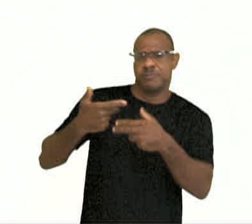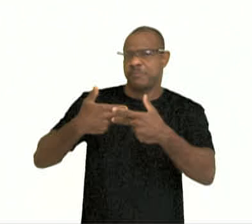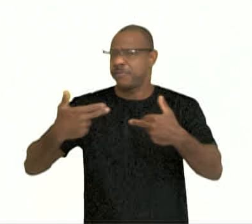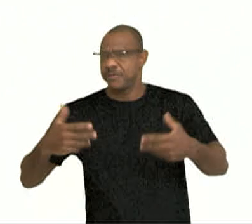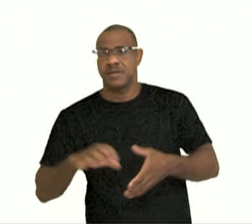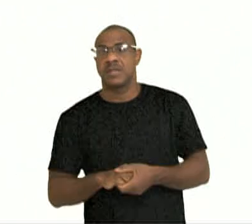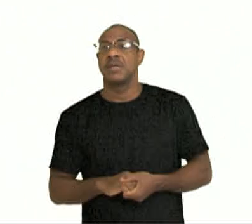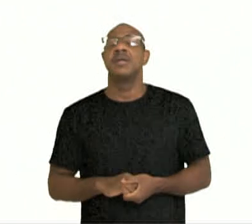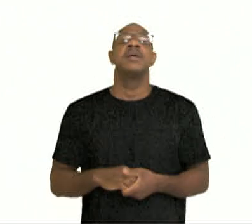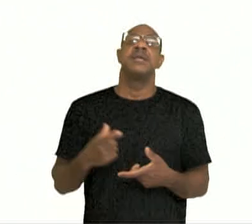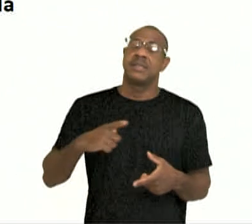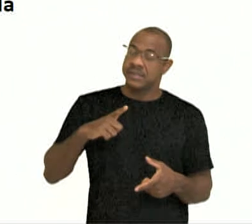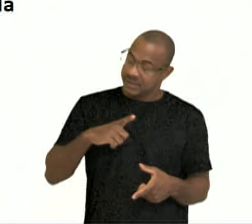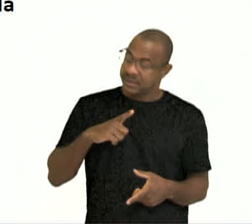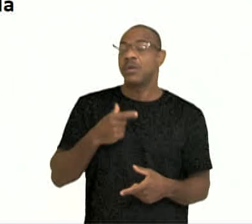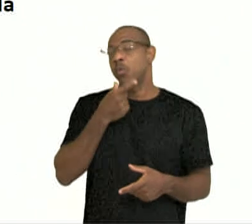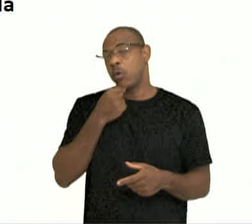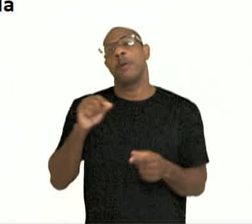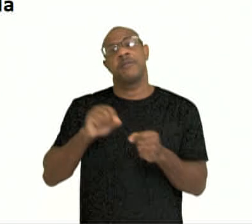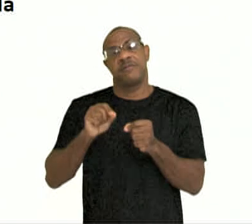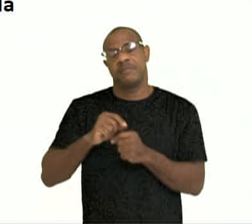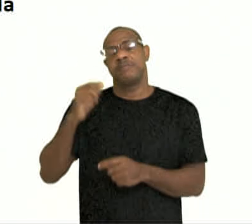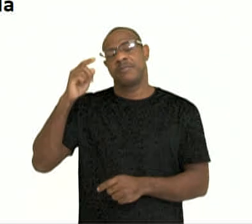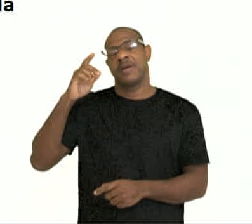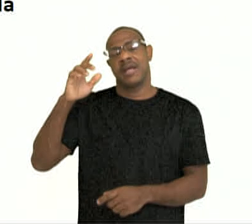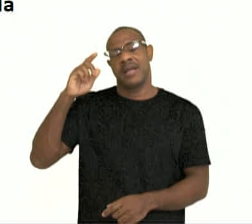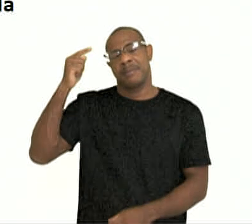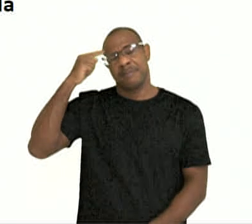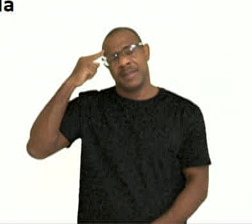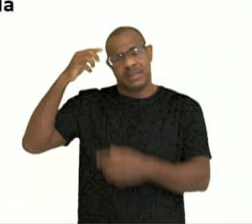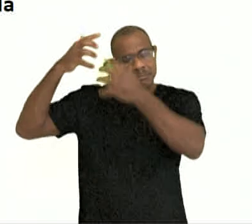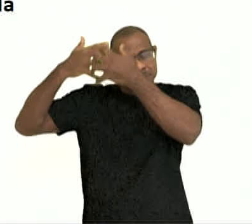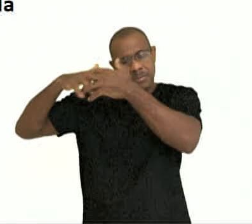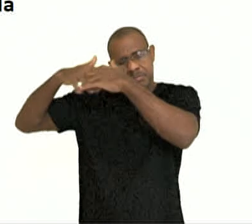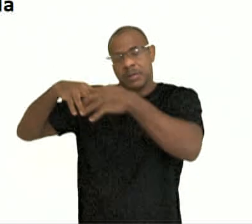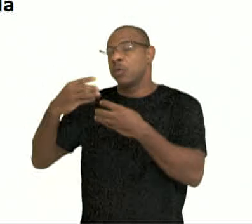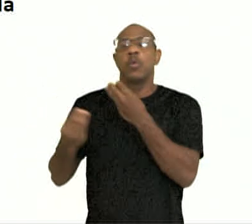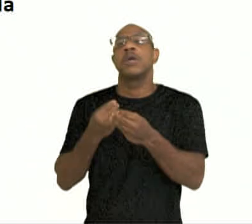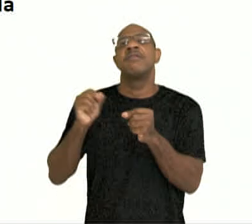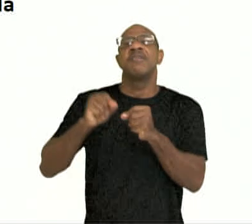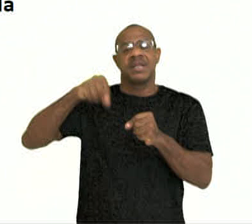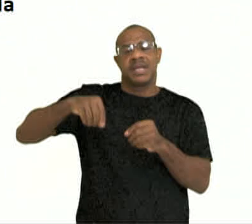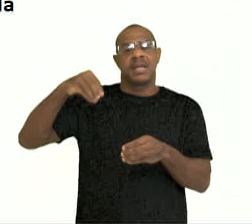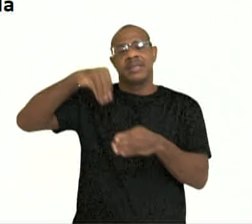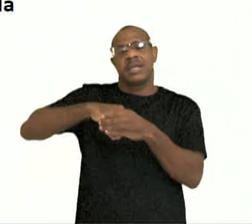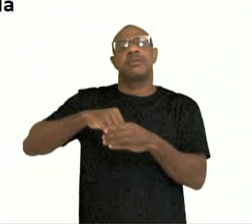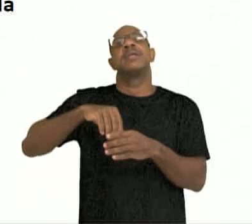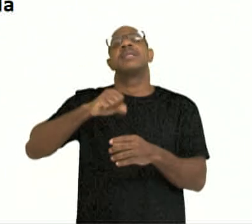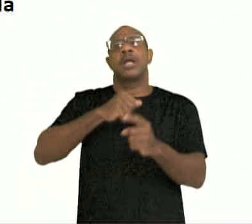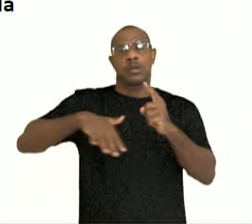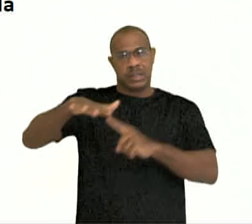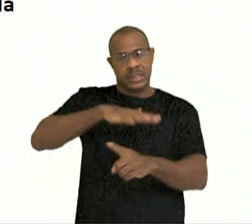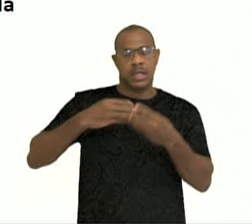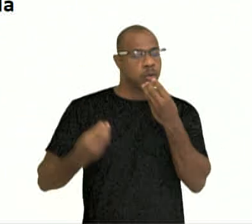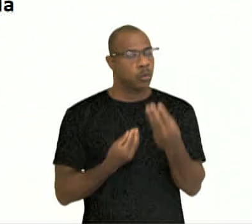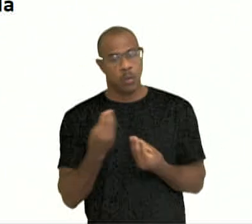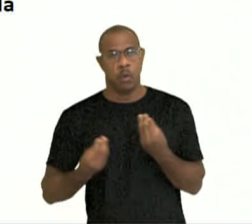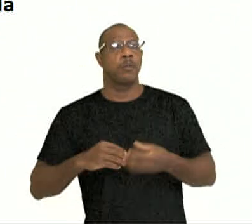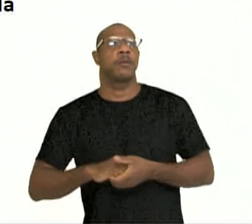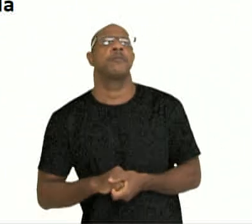conta de fazer o homem refletir sobre o seu papel na sociedade. Ao mesmo tempo, a arte contemporânea abriu espaço para a diversidade de